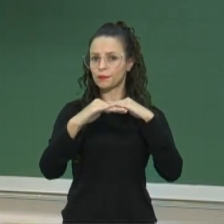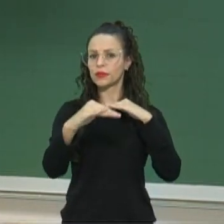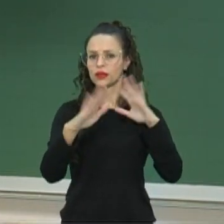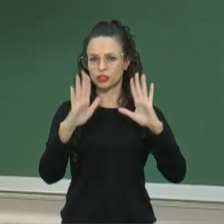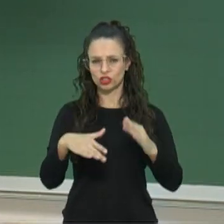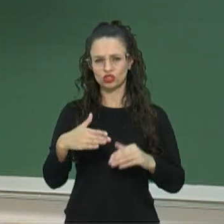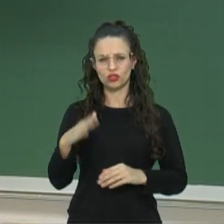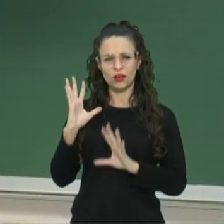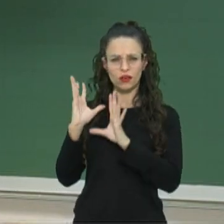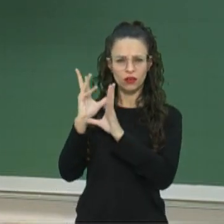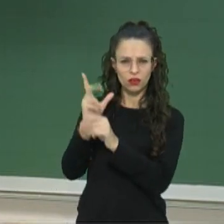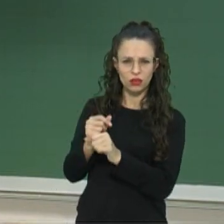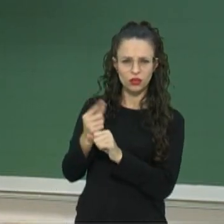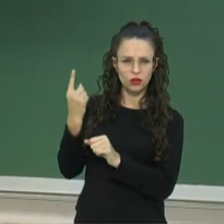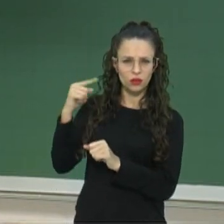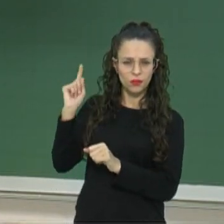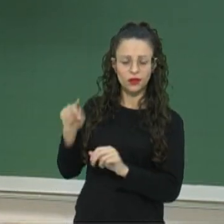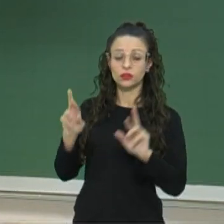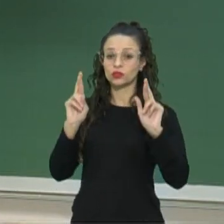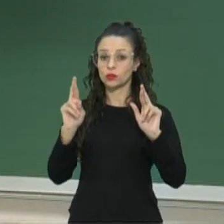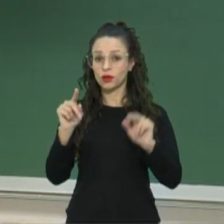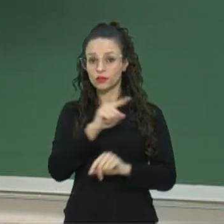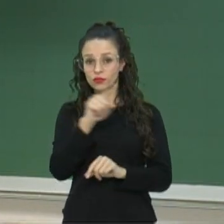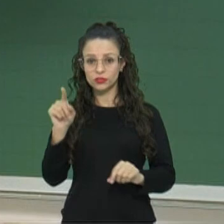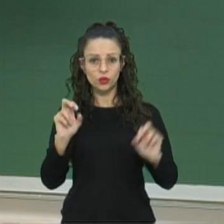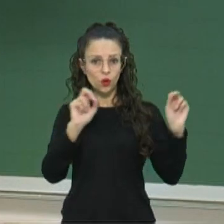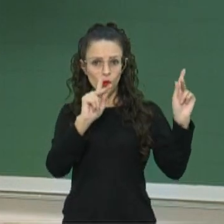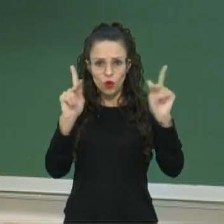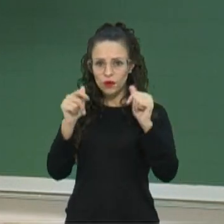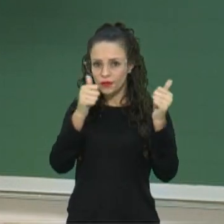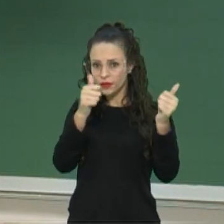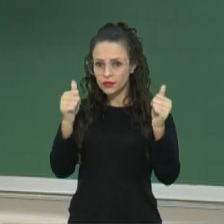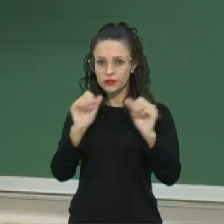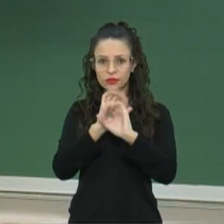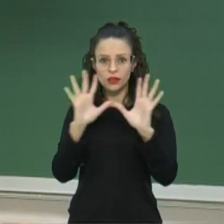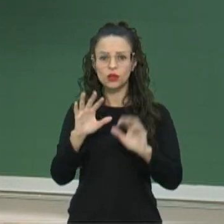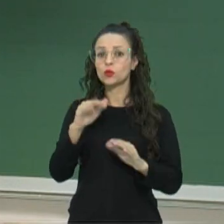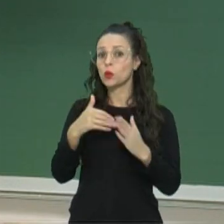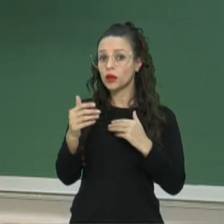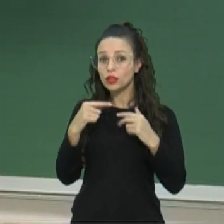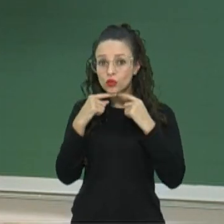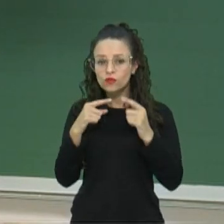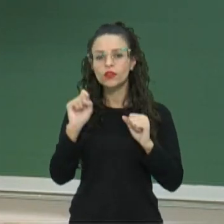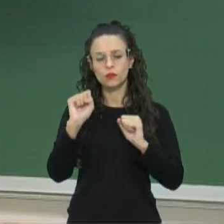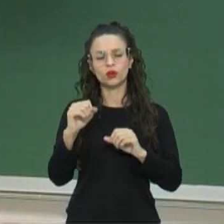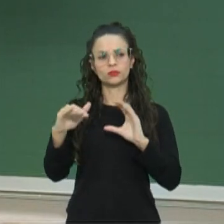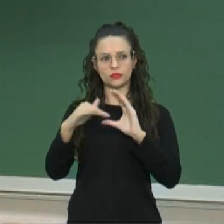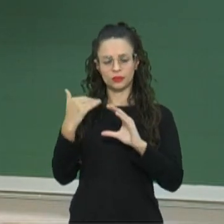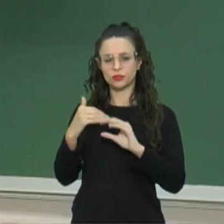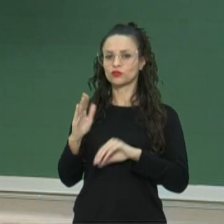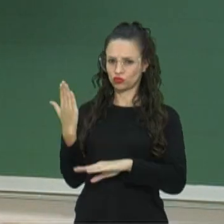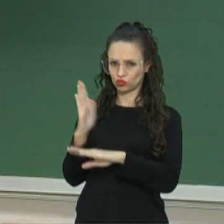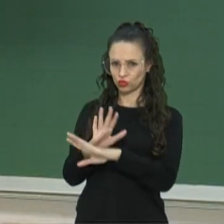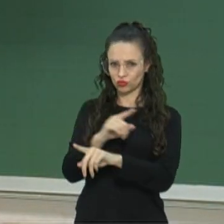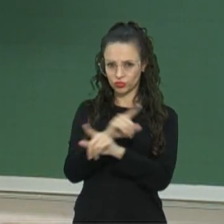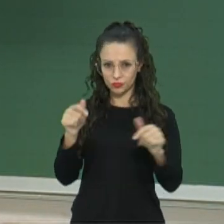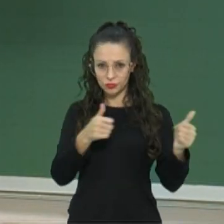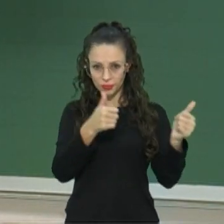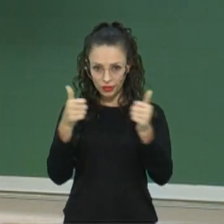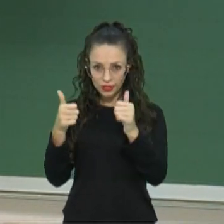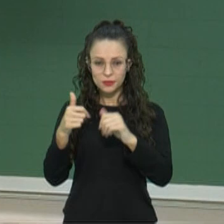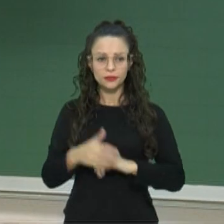fazendo essas retomadas com vocês. Espero que tenha ficado tudo ok. Qualquer coisa é só mandar mensagem que a gente vai ajudar vocês, beleza?